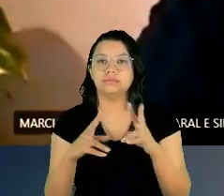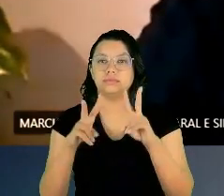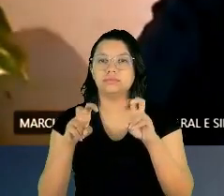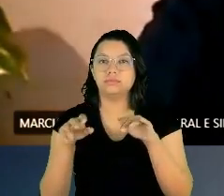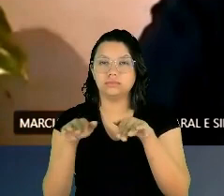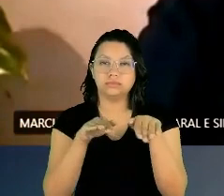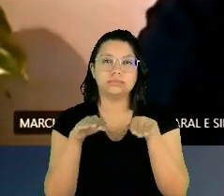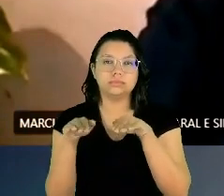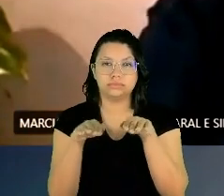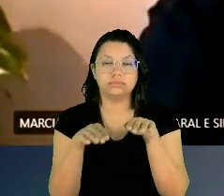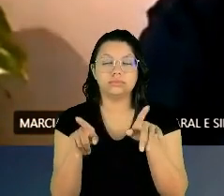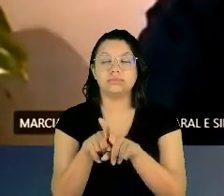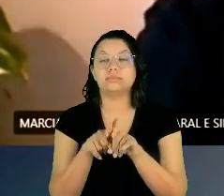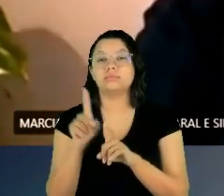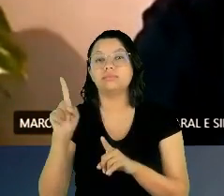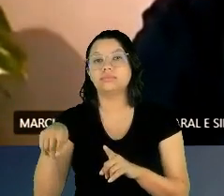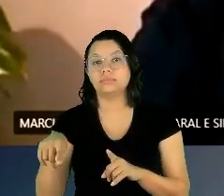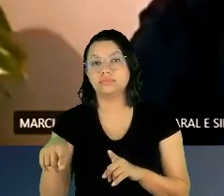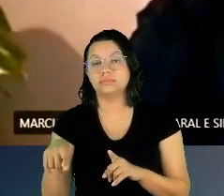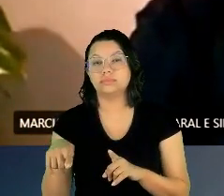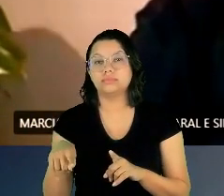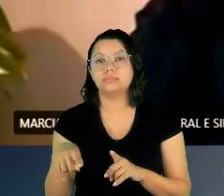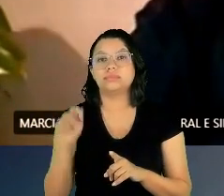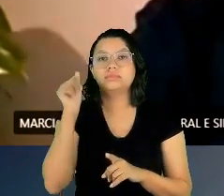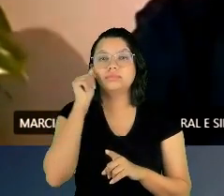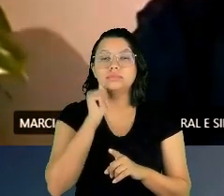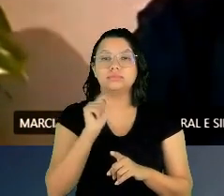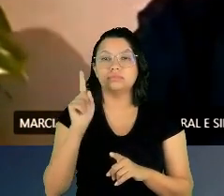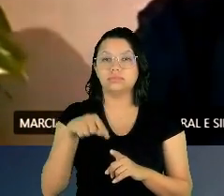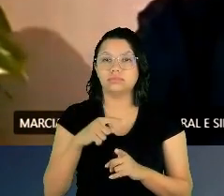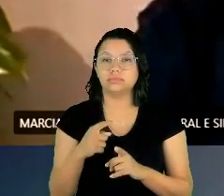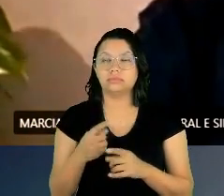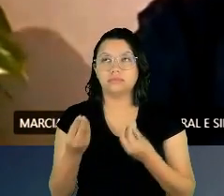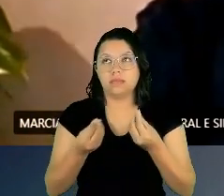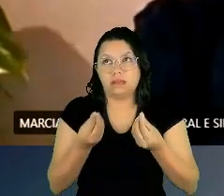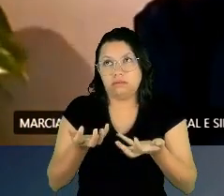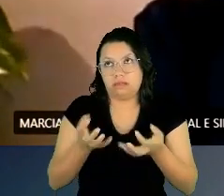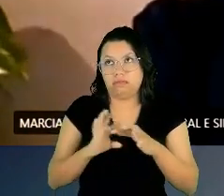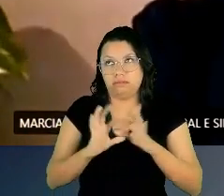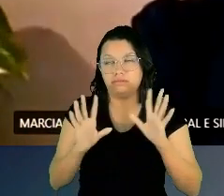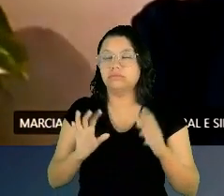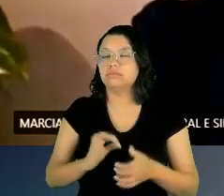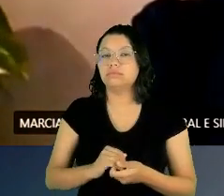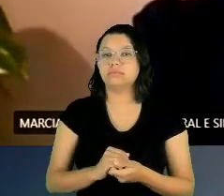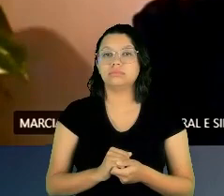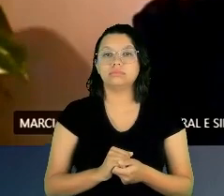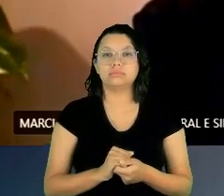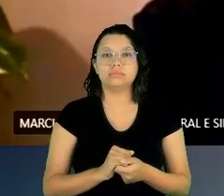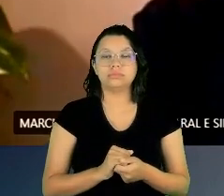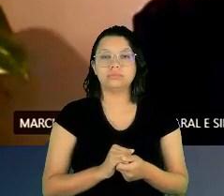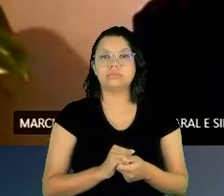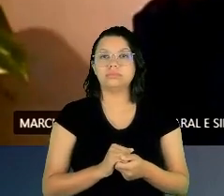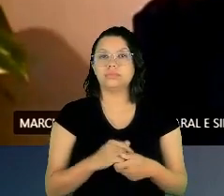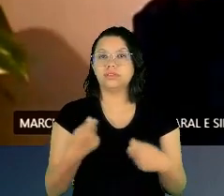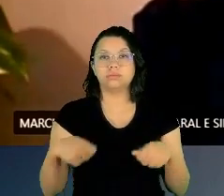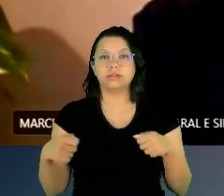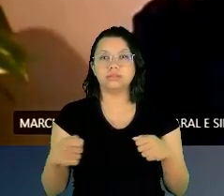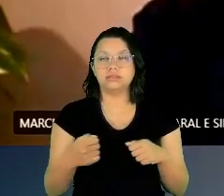que tem hoje da igualdade, ela também é na mulher ser como ela quiser, né? Ela não